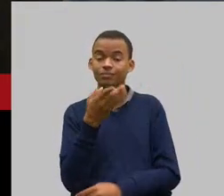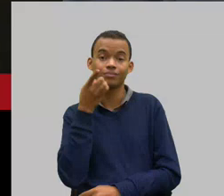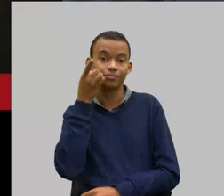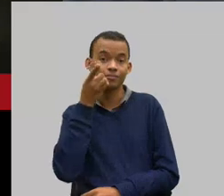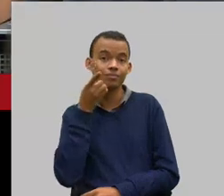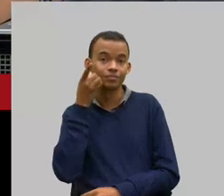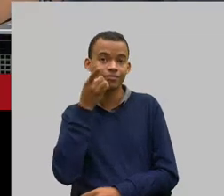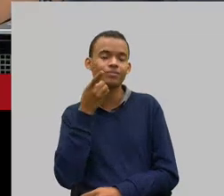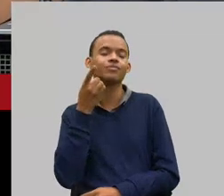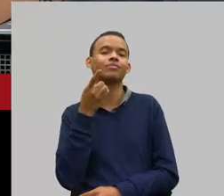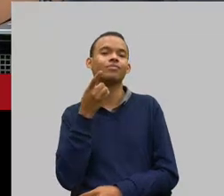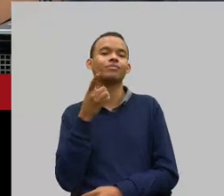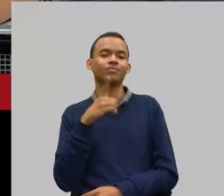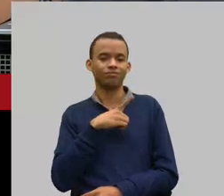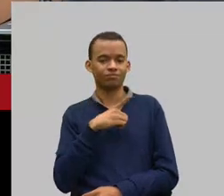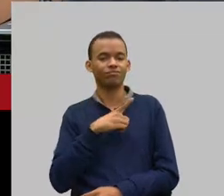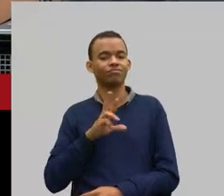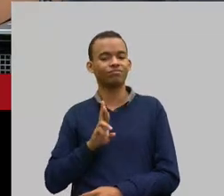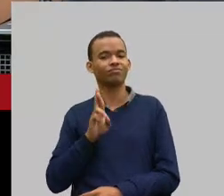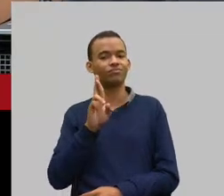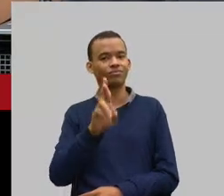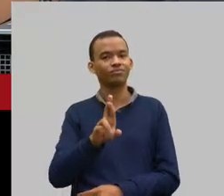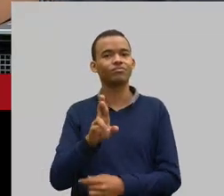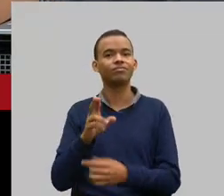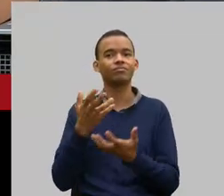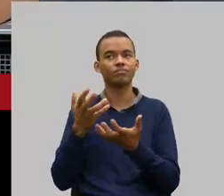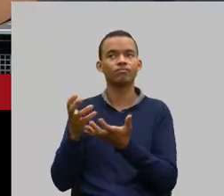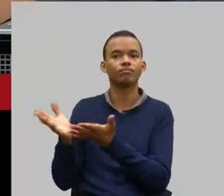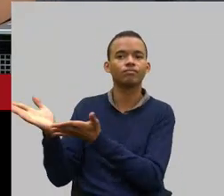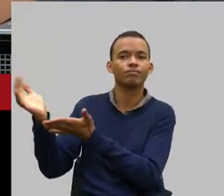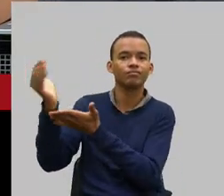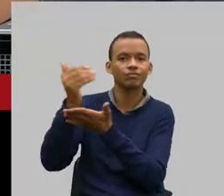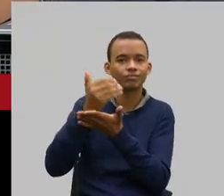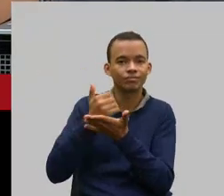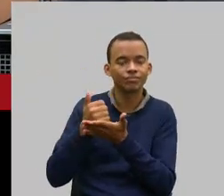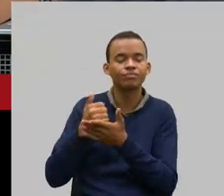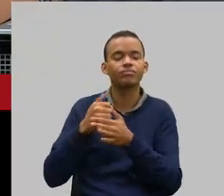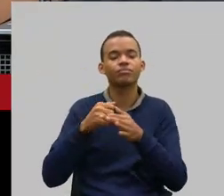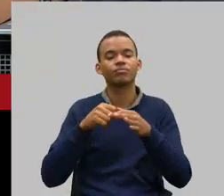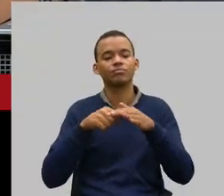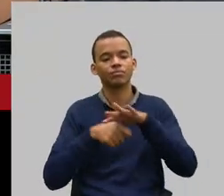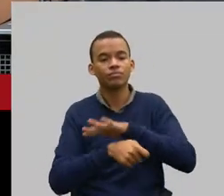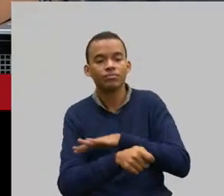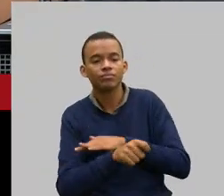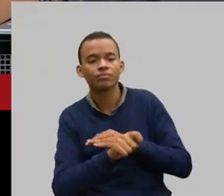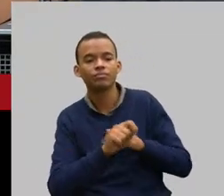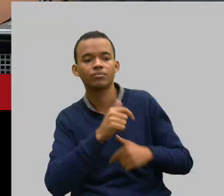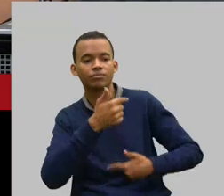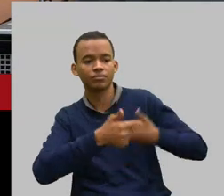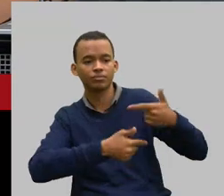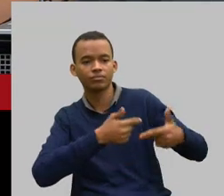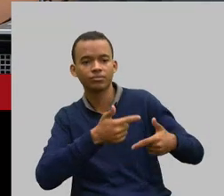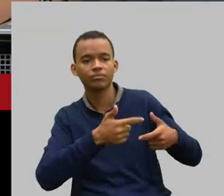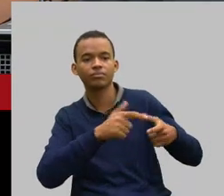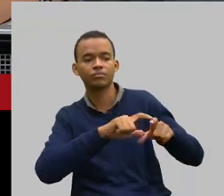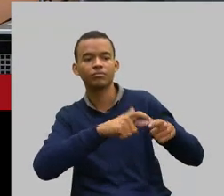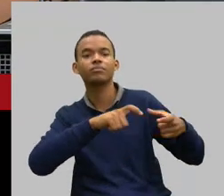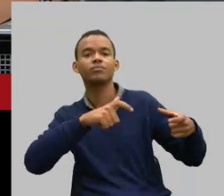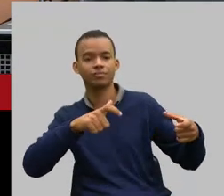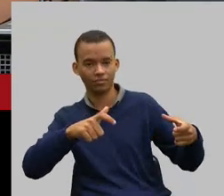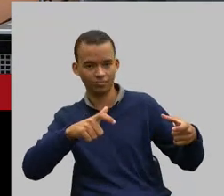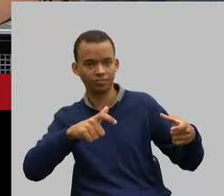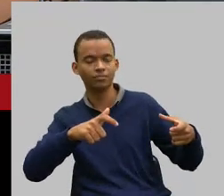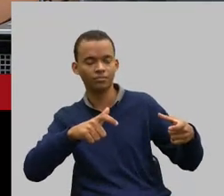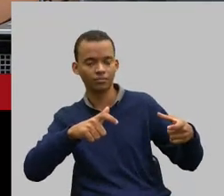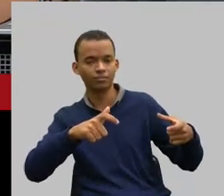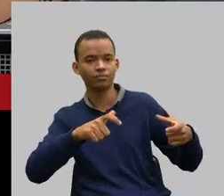Embaixadora aí da Atração e geração de empregos para a região belocal tá de pé o convite ainda esver de